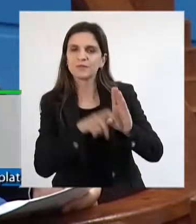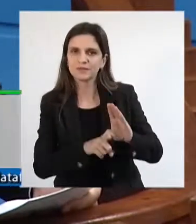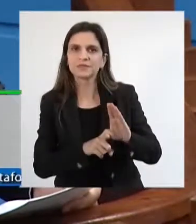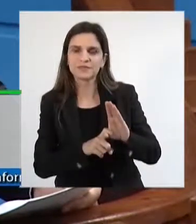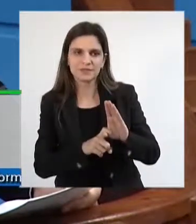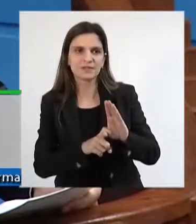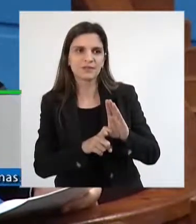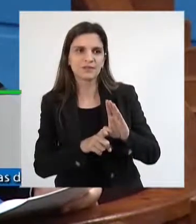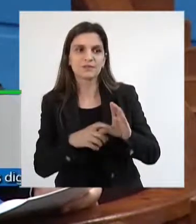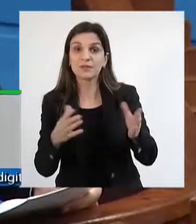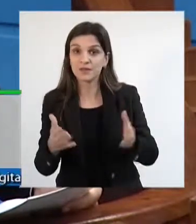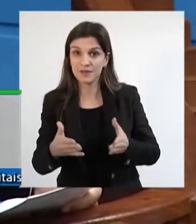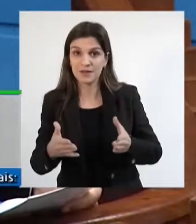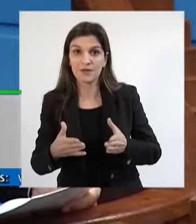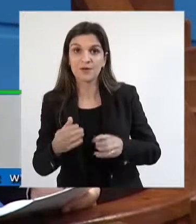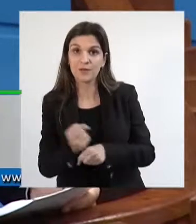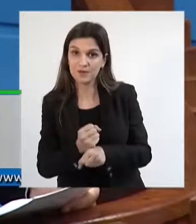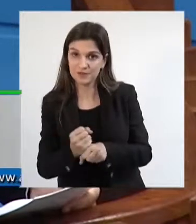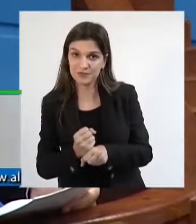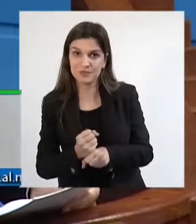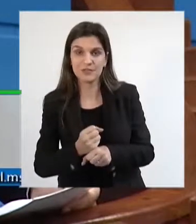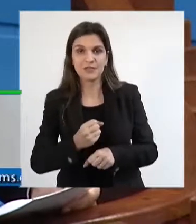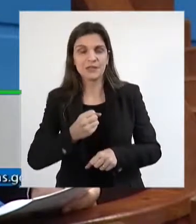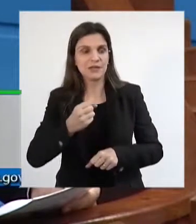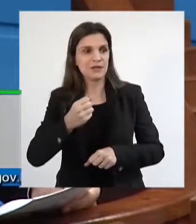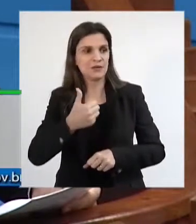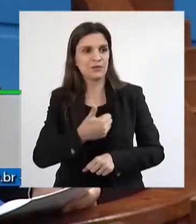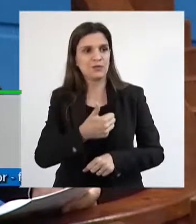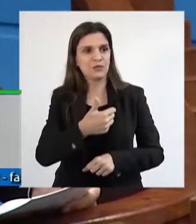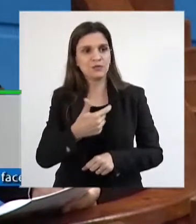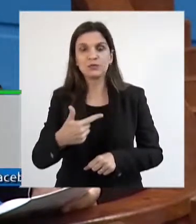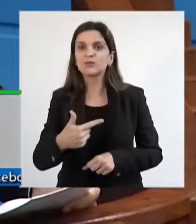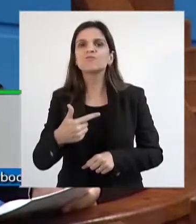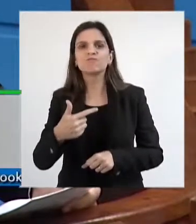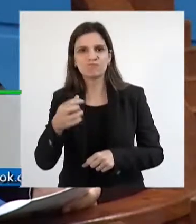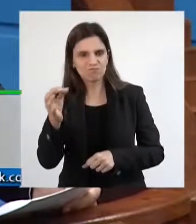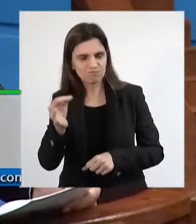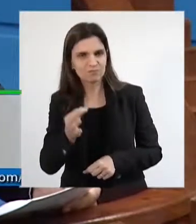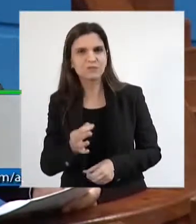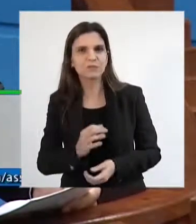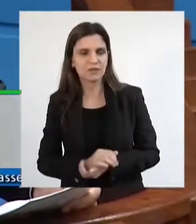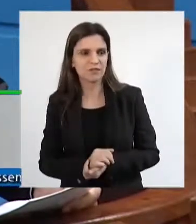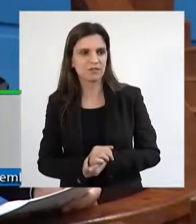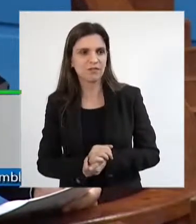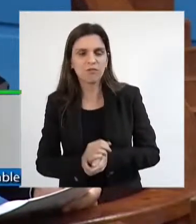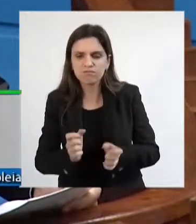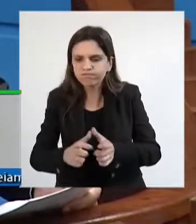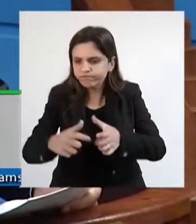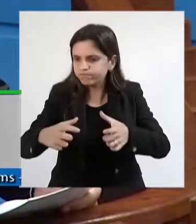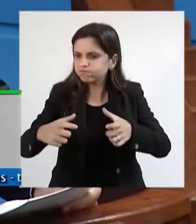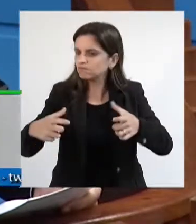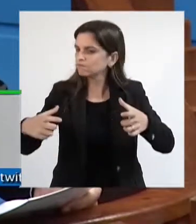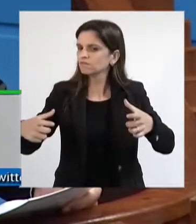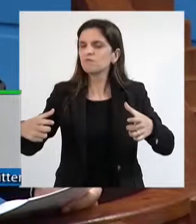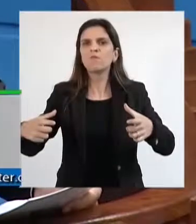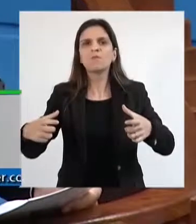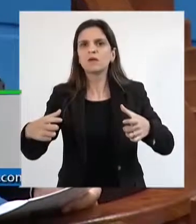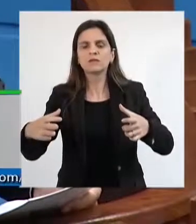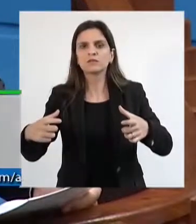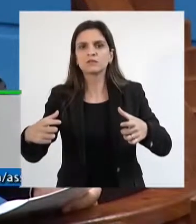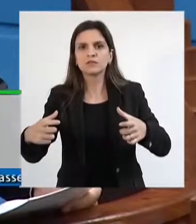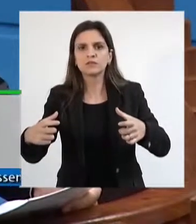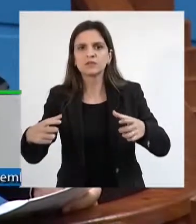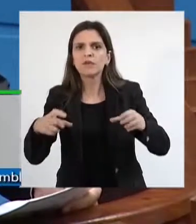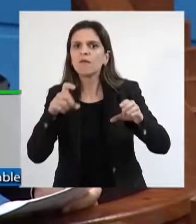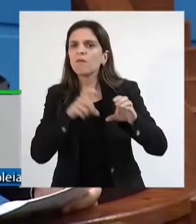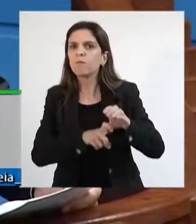12,48%. Imagina só isso acumulado. Isso vai virando uma bola de neve. É aumento sobre aumento e